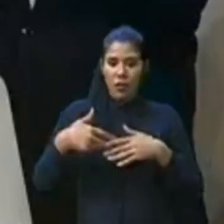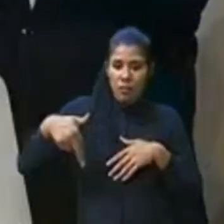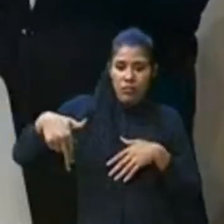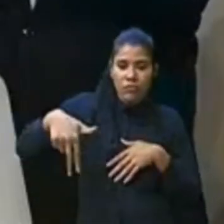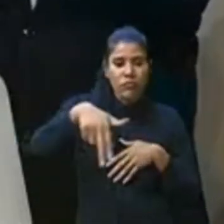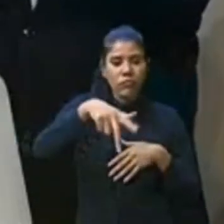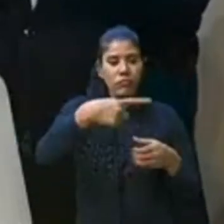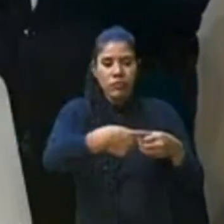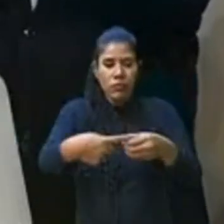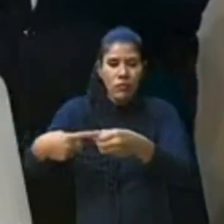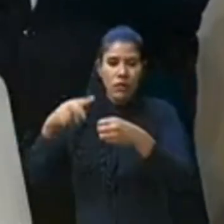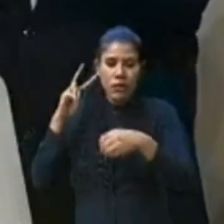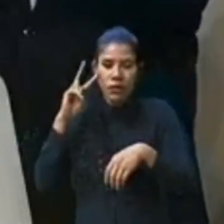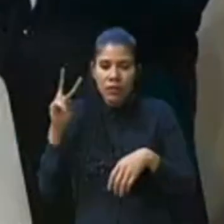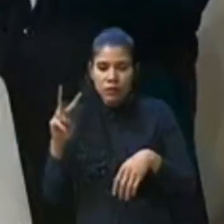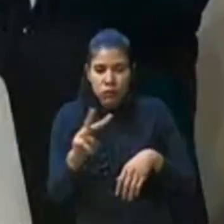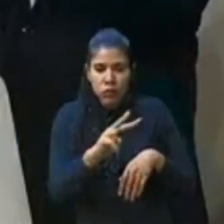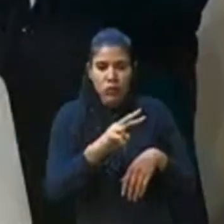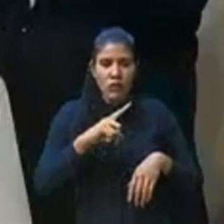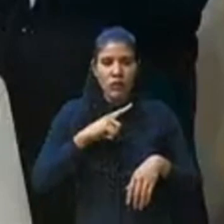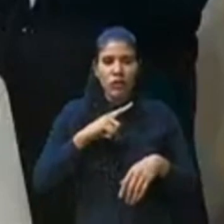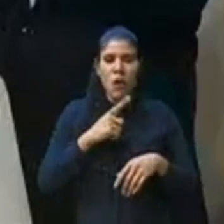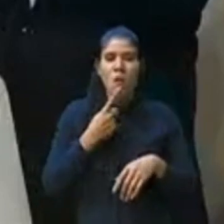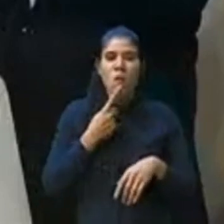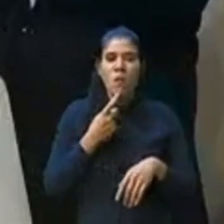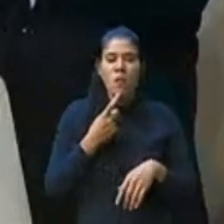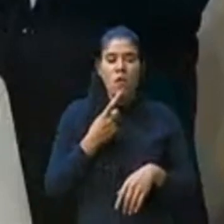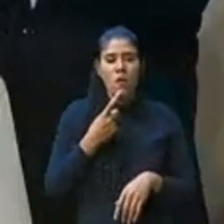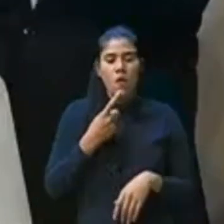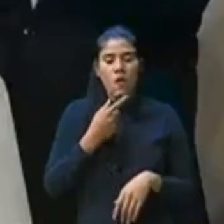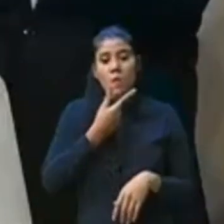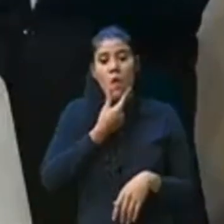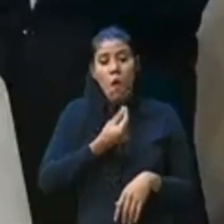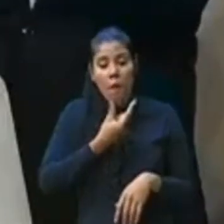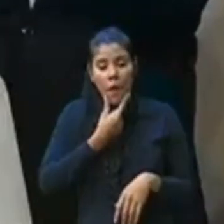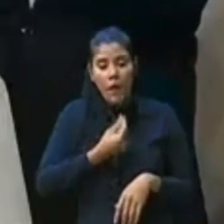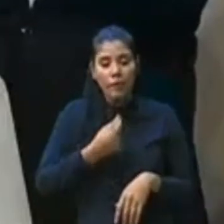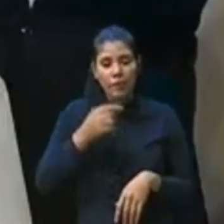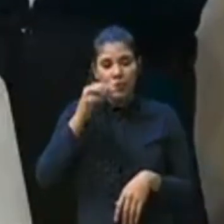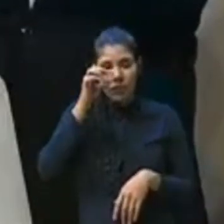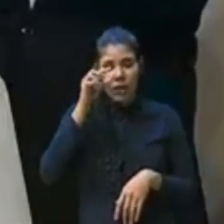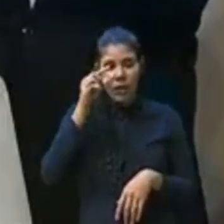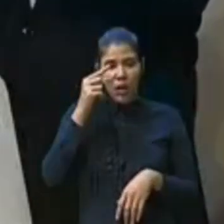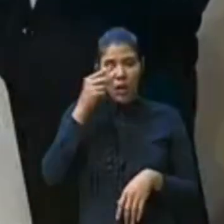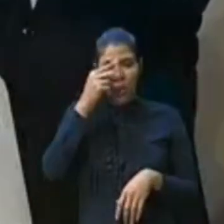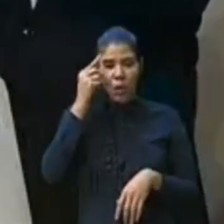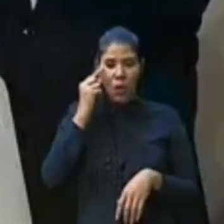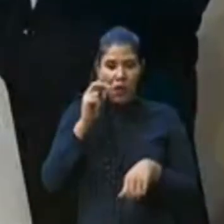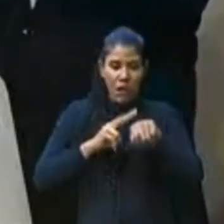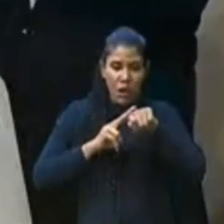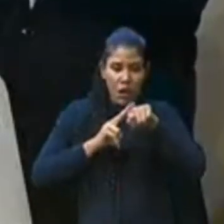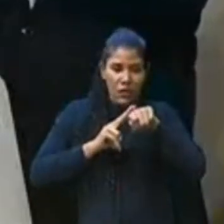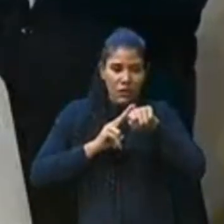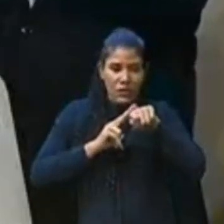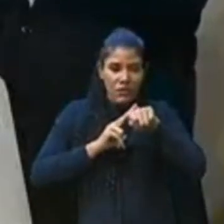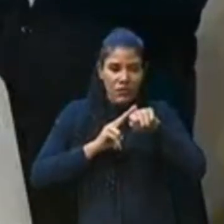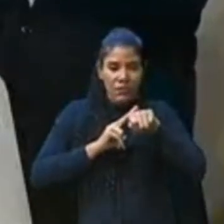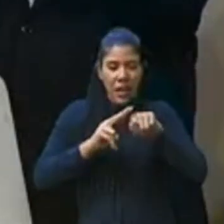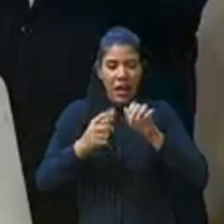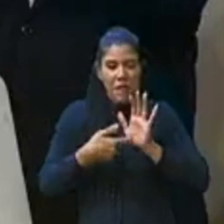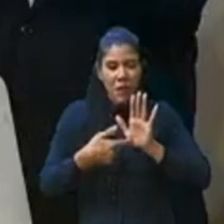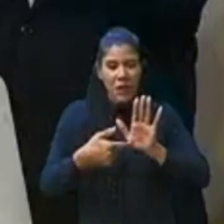interior. Aparecia um moço dos olhos verdes que transmitia naquele tempo a convicção de um trabalho